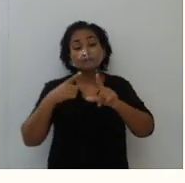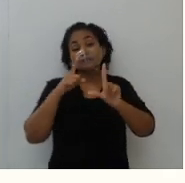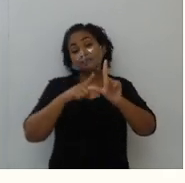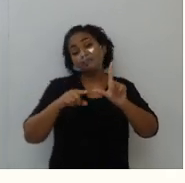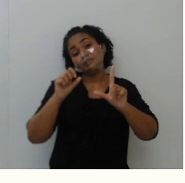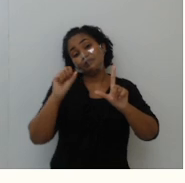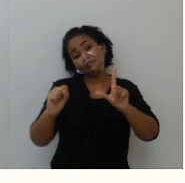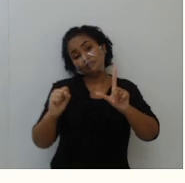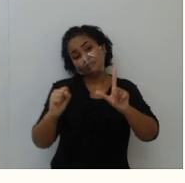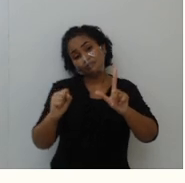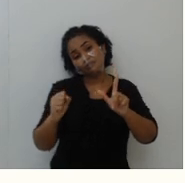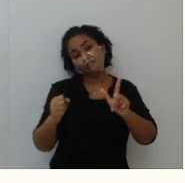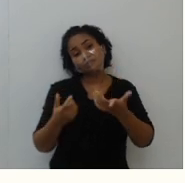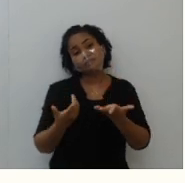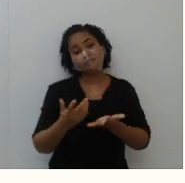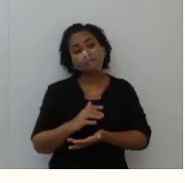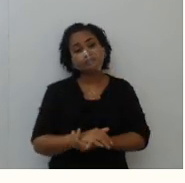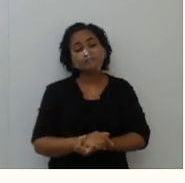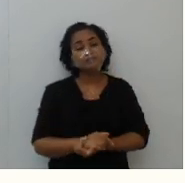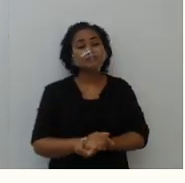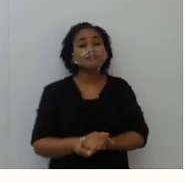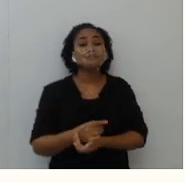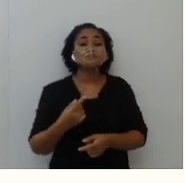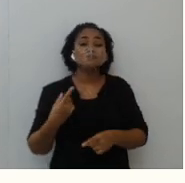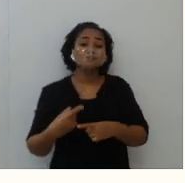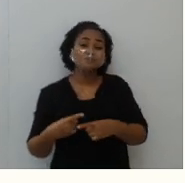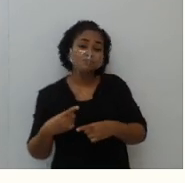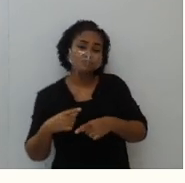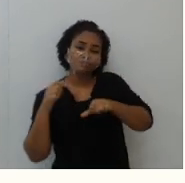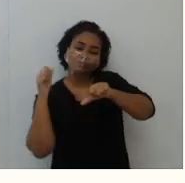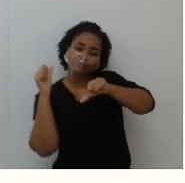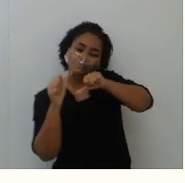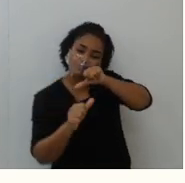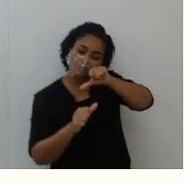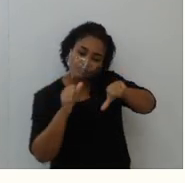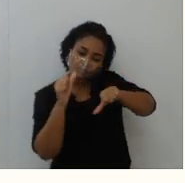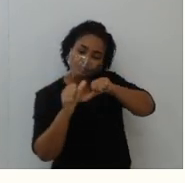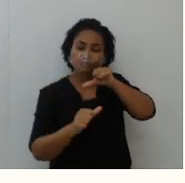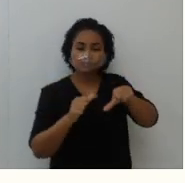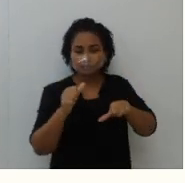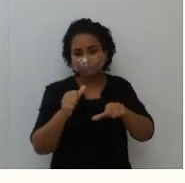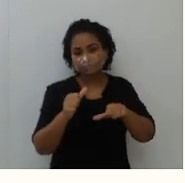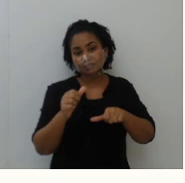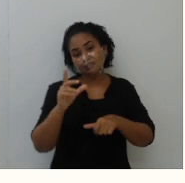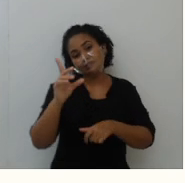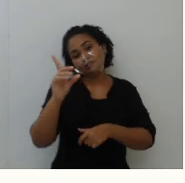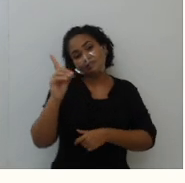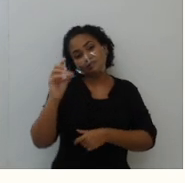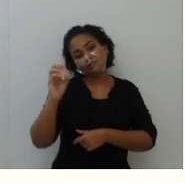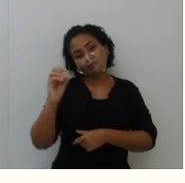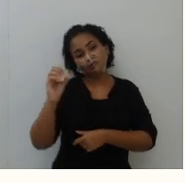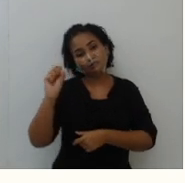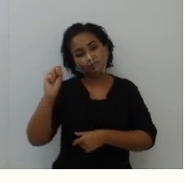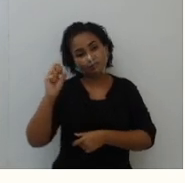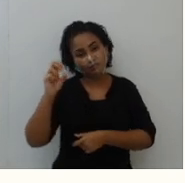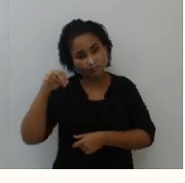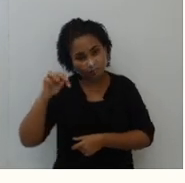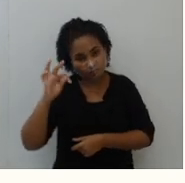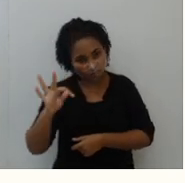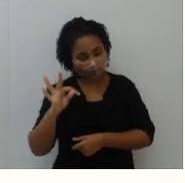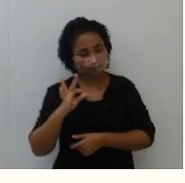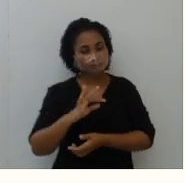na afirmativa vai para o verbo auxiliar. Por isso que ele modifica e em vez de ser do, fica does. Tá?